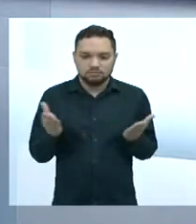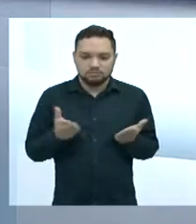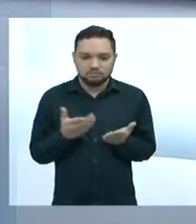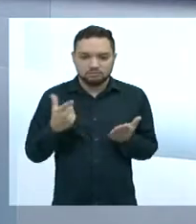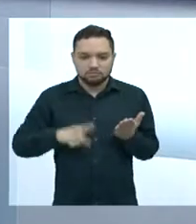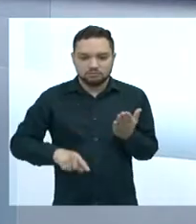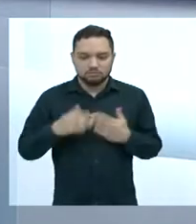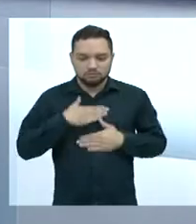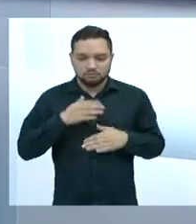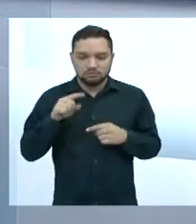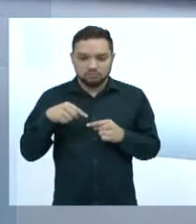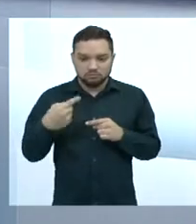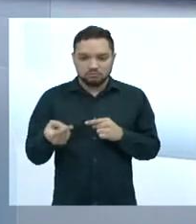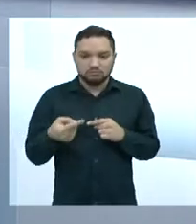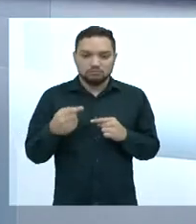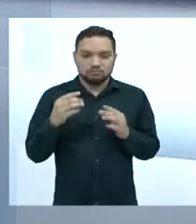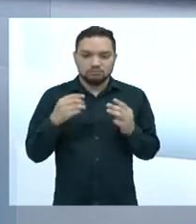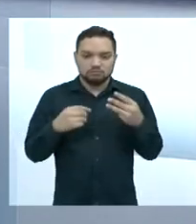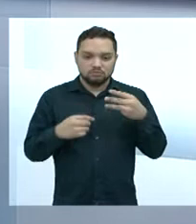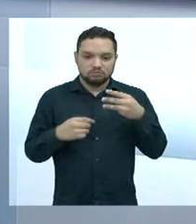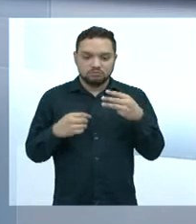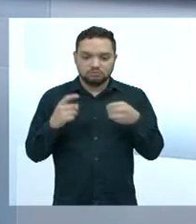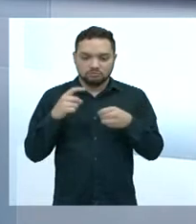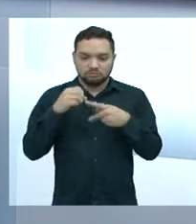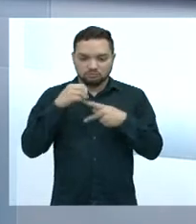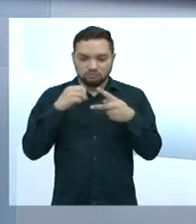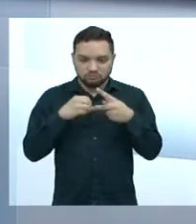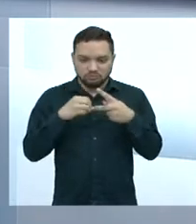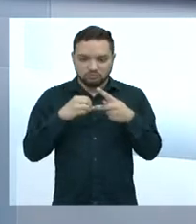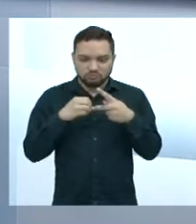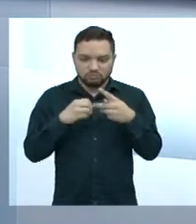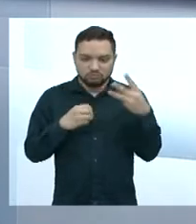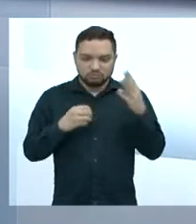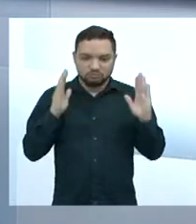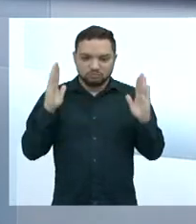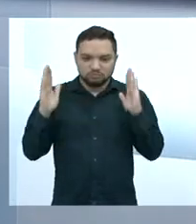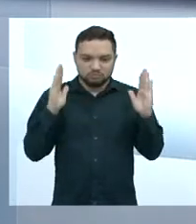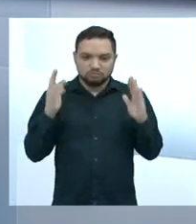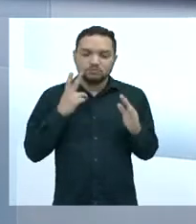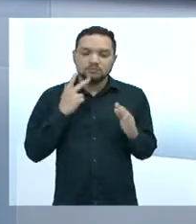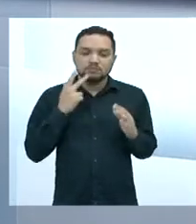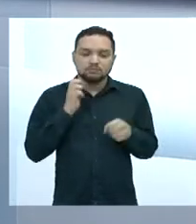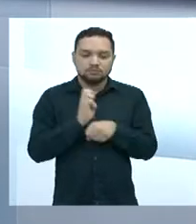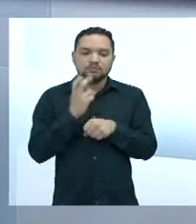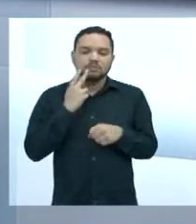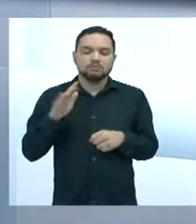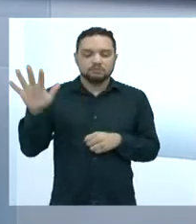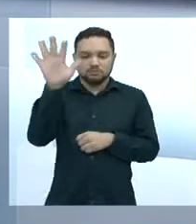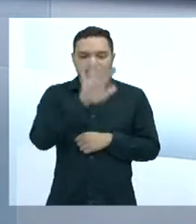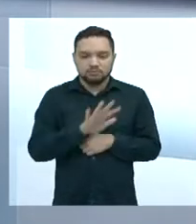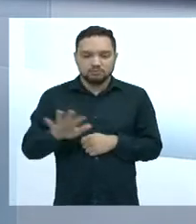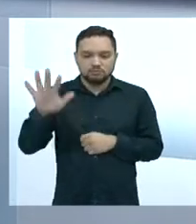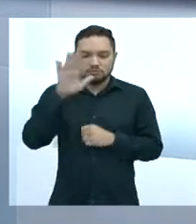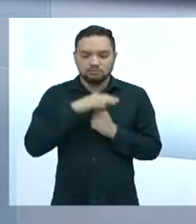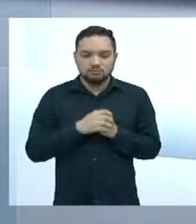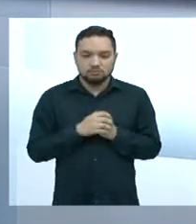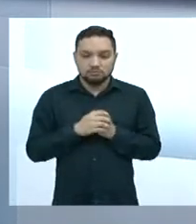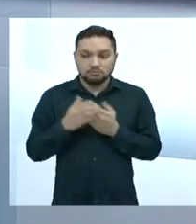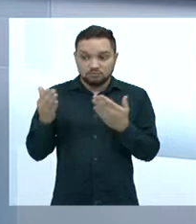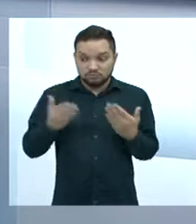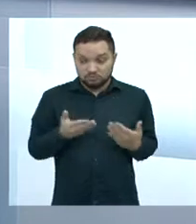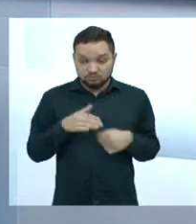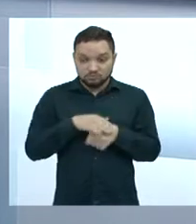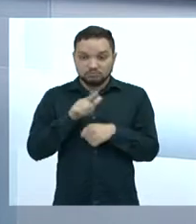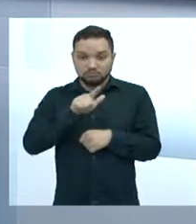mais um intervalo. Em seguida, voltamos com Pela Ordem para Fortaleza, região metropolitana e todo o estado do Ceará, conversando com o